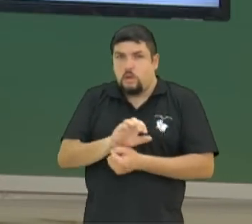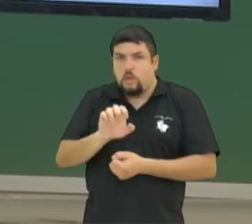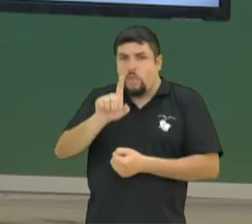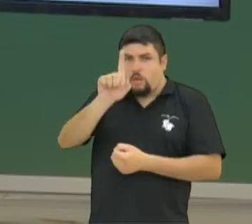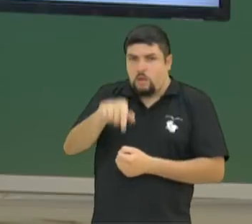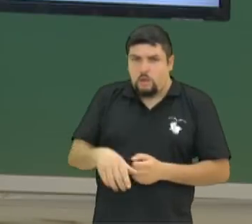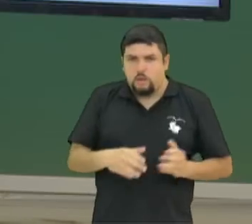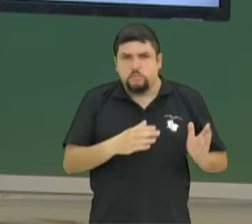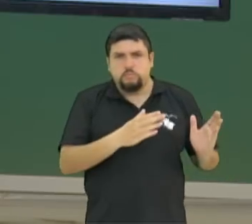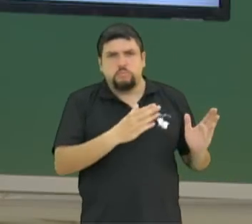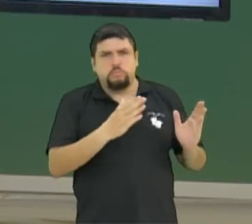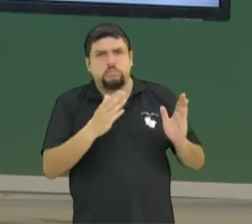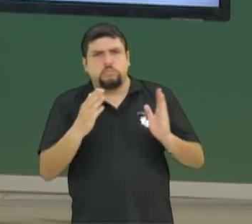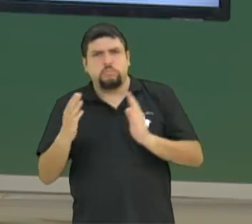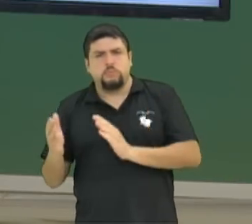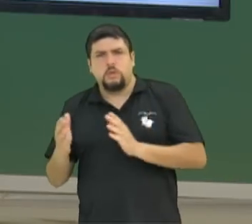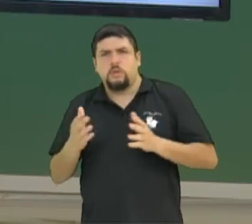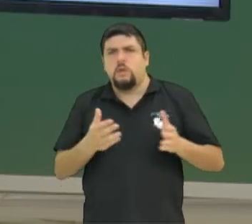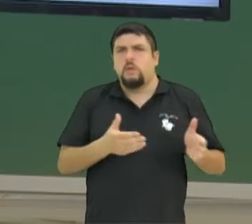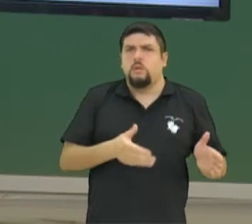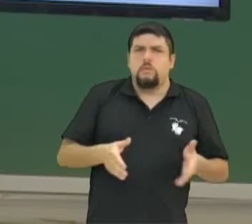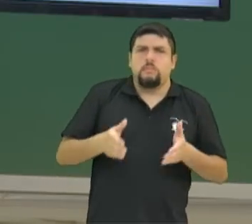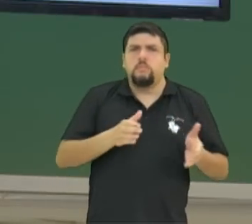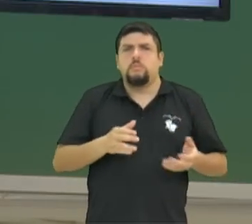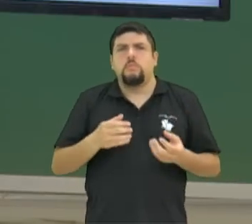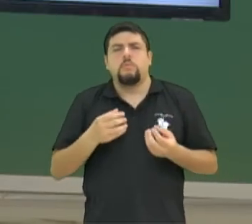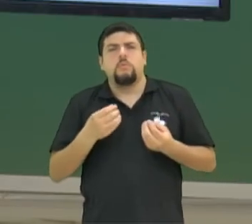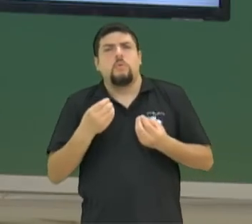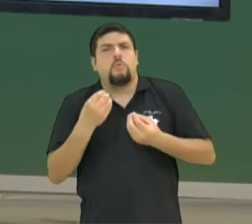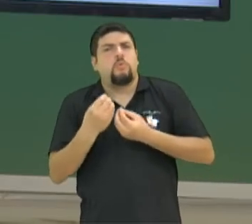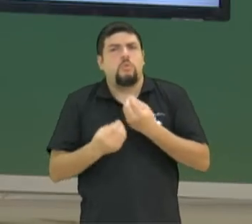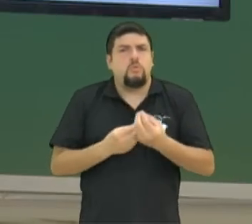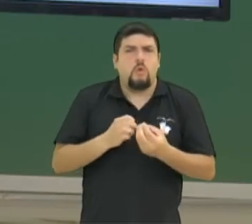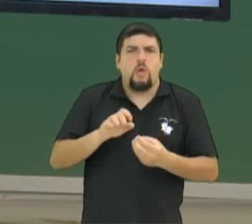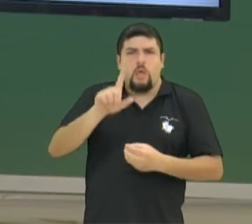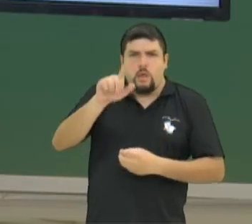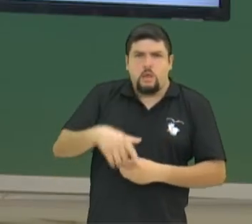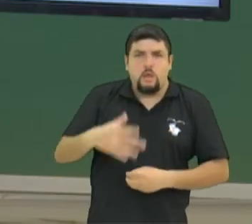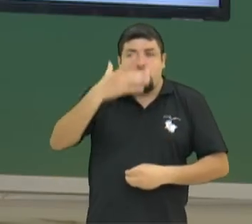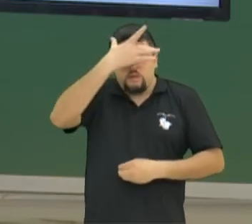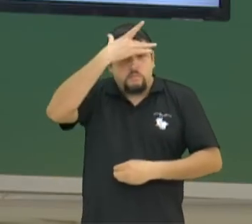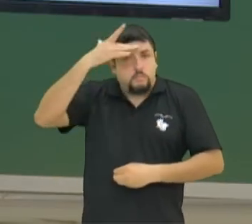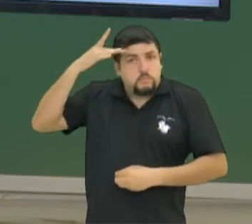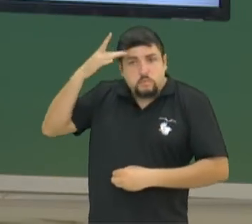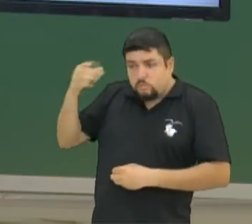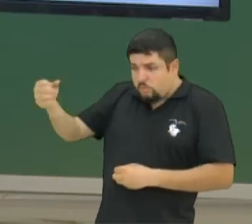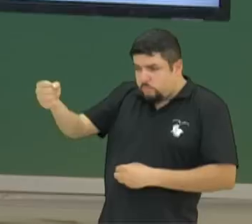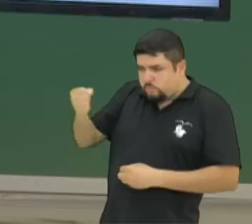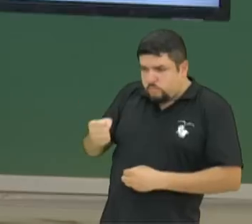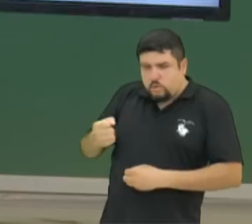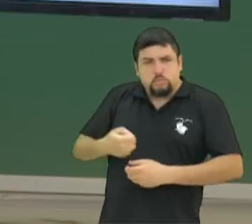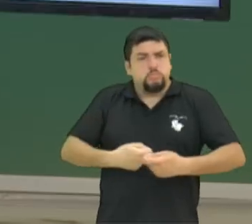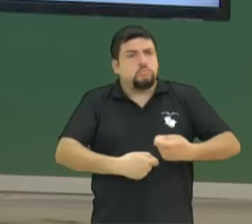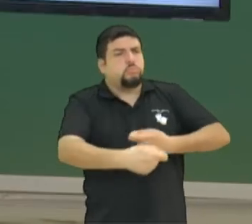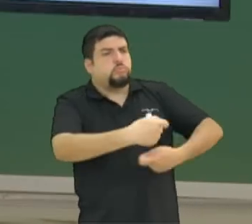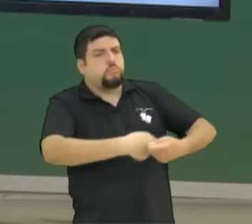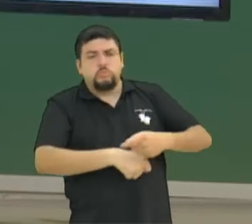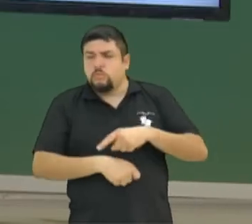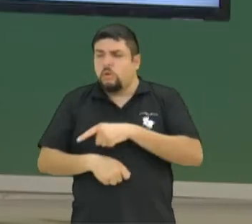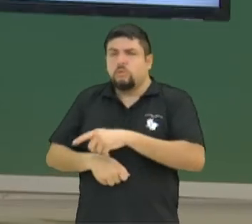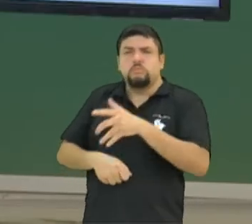de produção, é um modo de produção e é uma mercantilização de pessoas, de africanos que eram tratados como